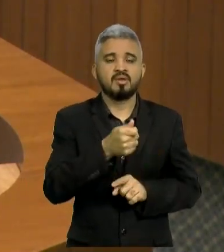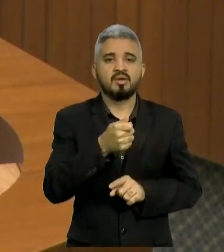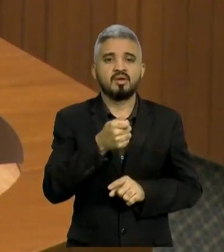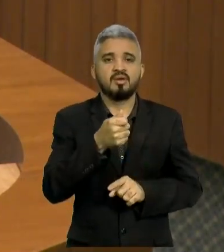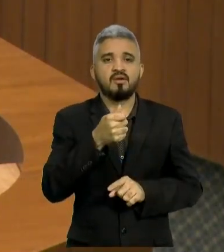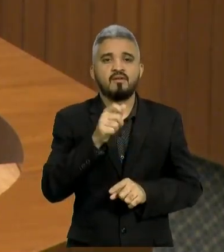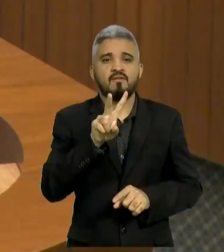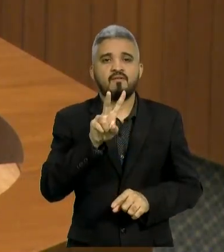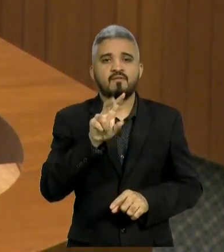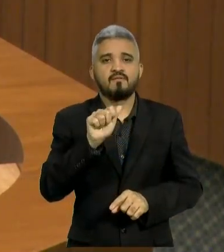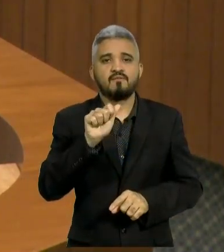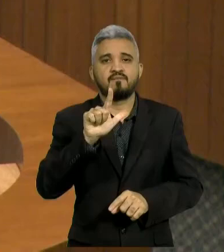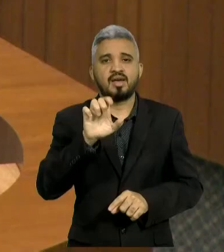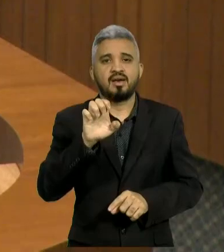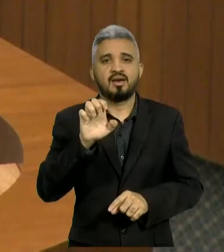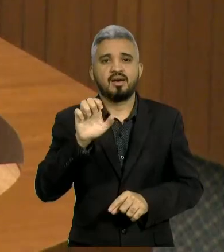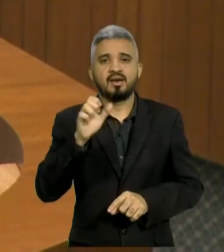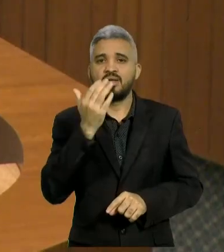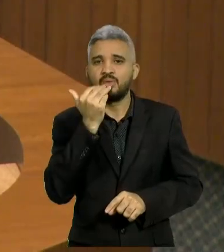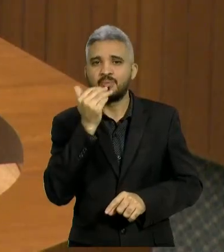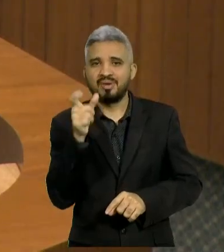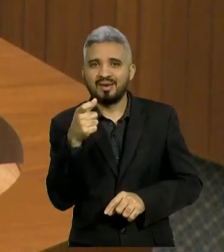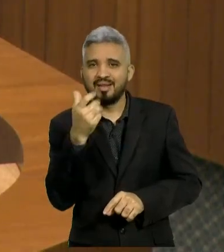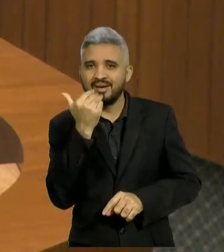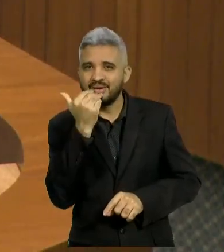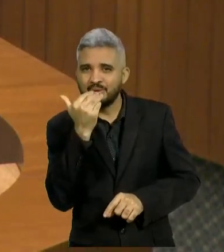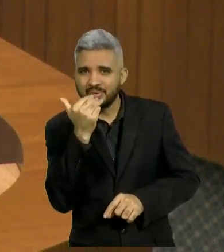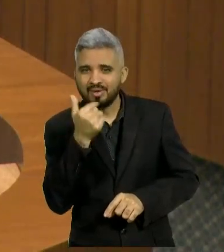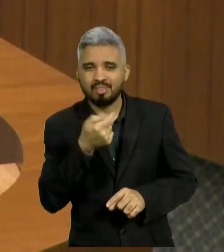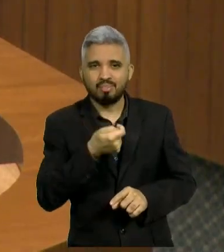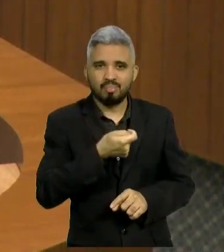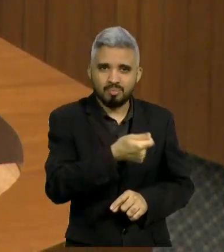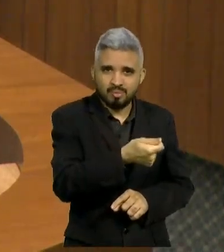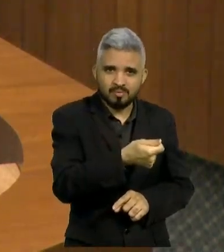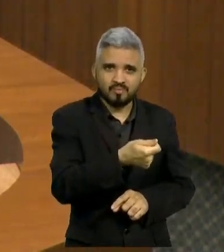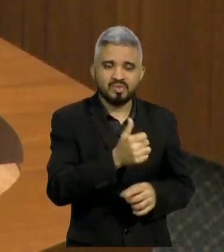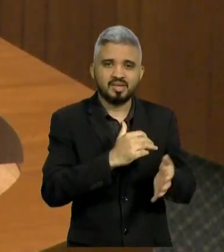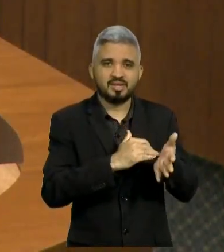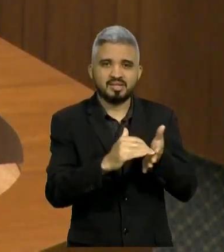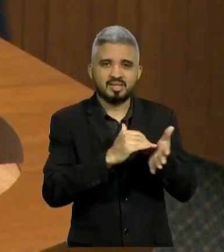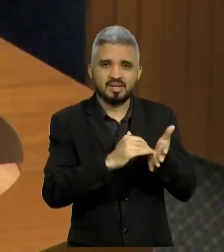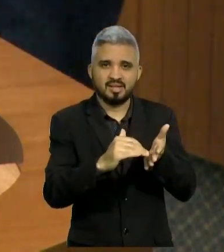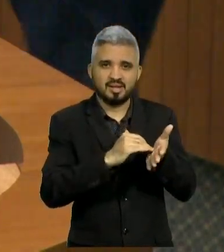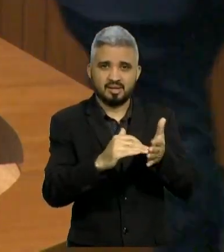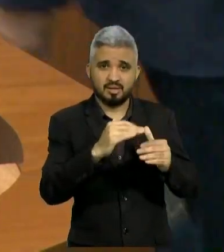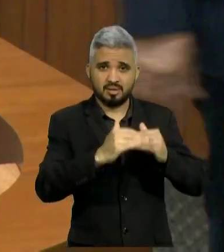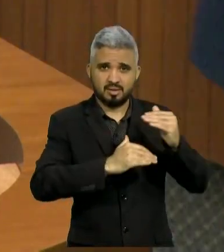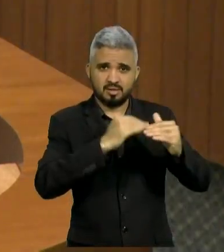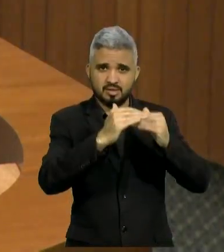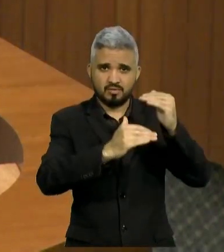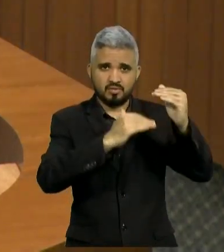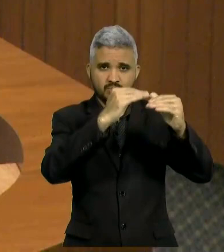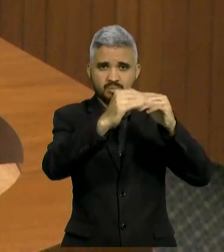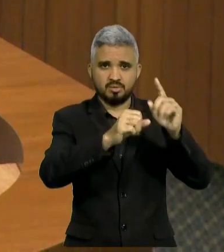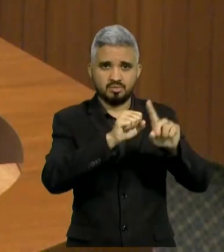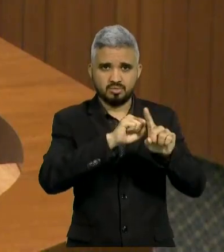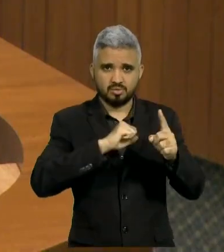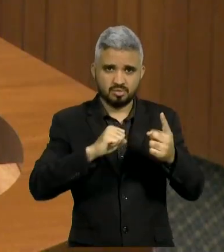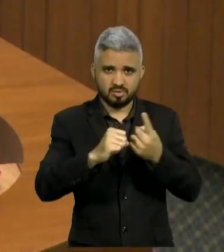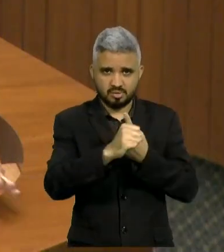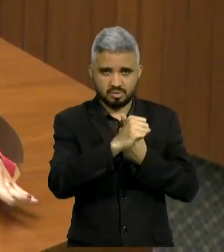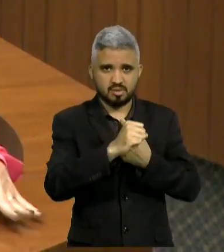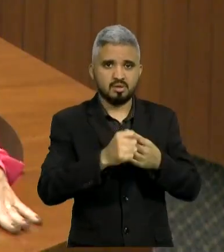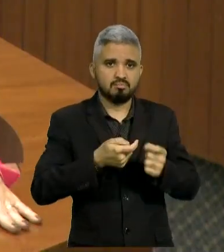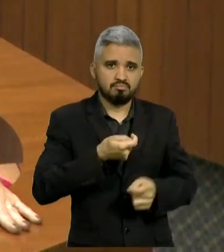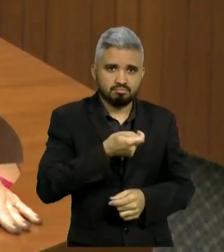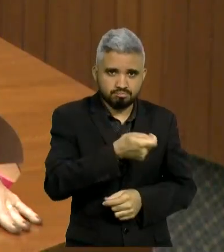ali o reconhecimento da estrutura da Secretaria de Desenvolvimento Social por ter